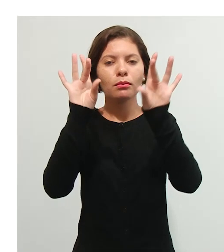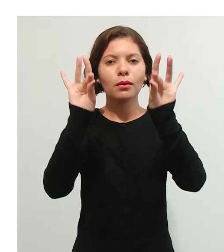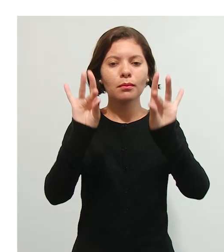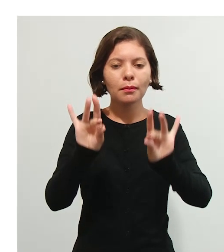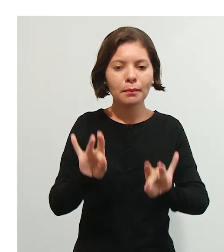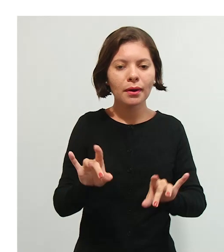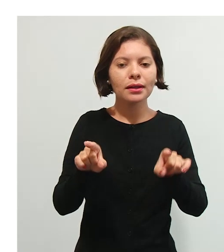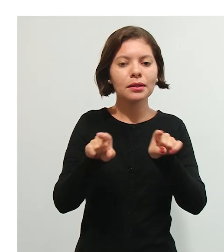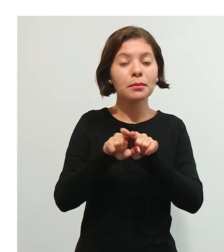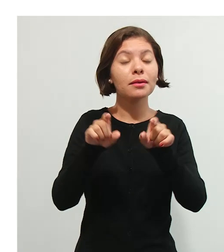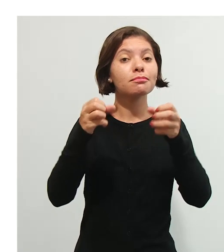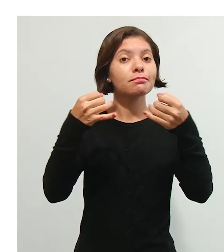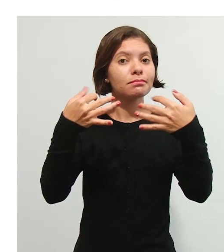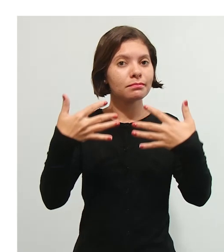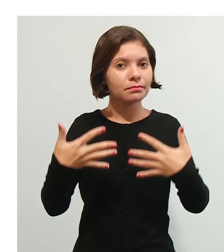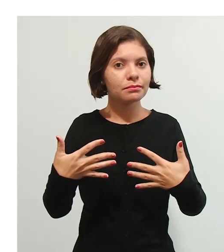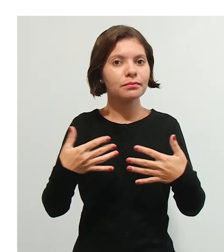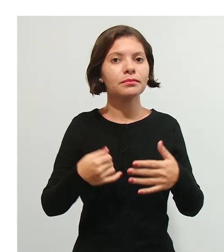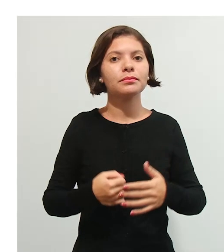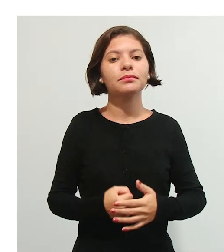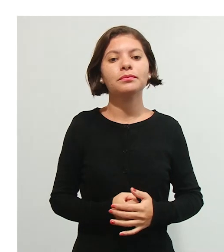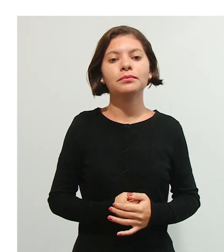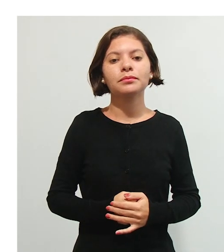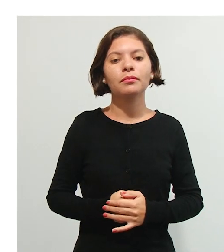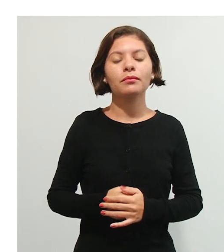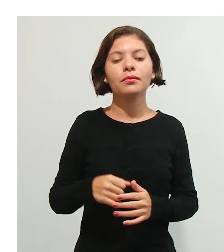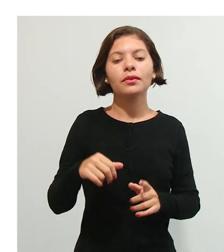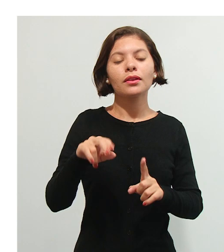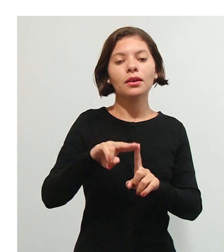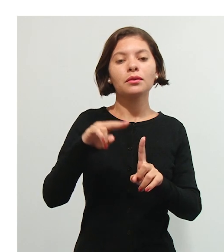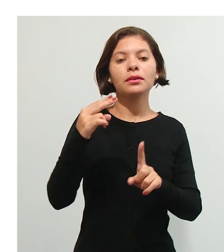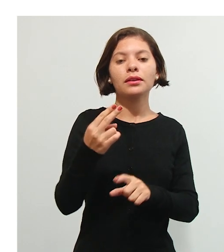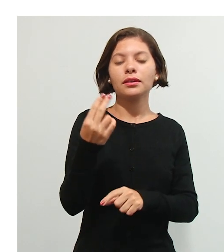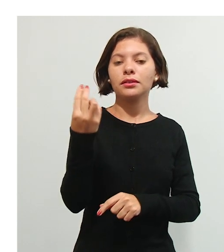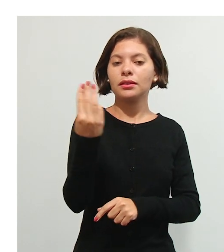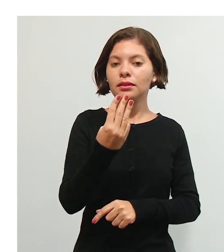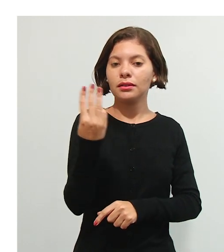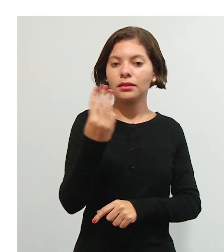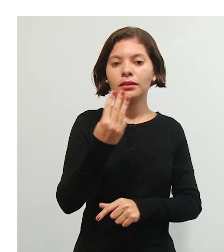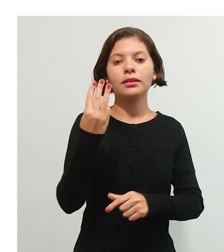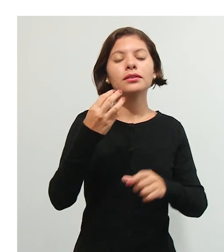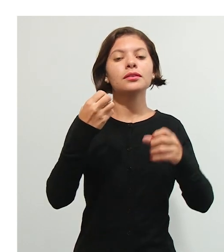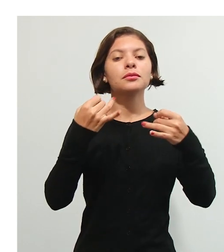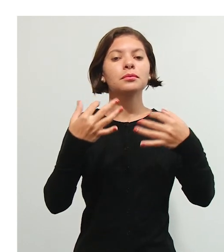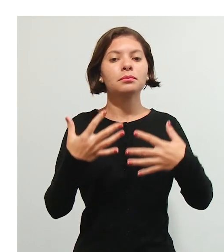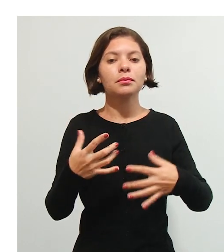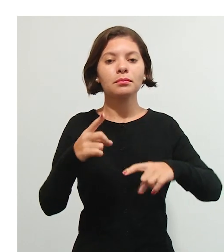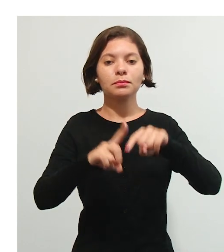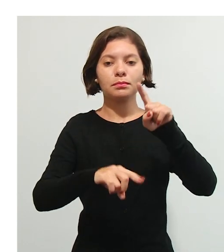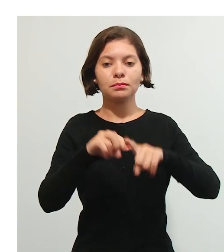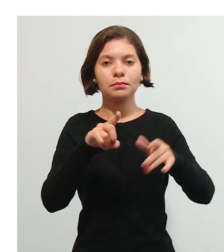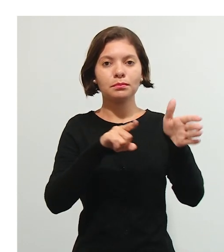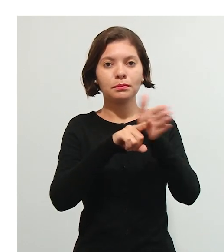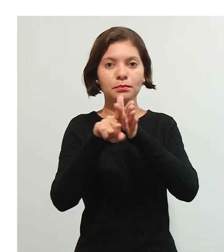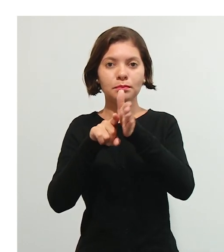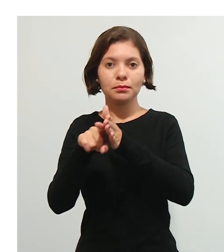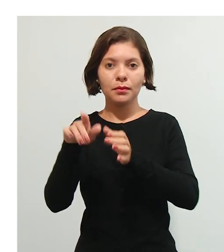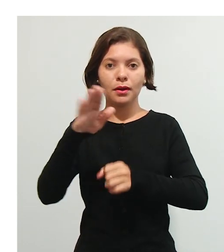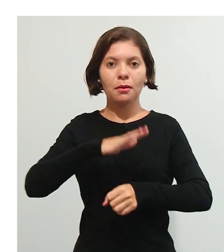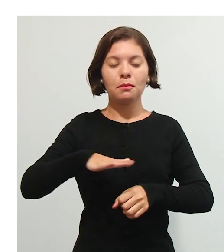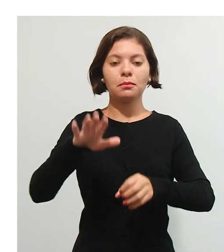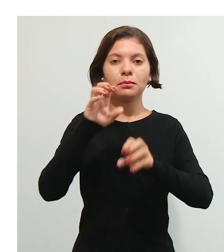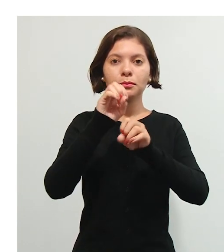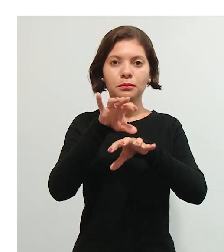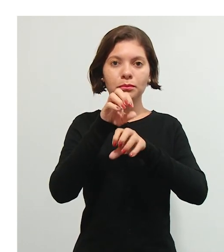descritiva e explicativ na unidade três nós vamos tratar dos instrumentos de pesquisa em